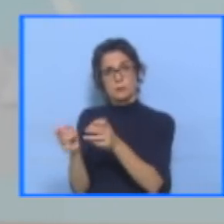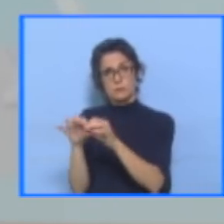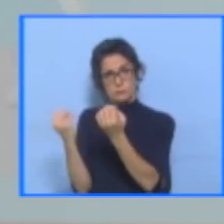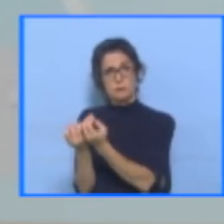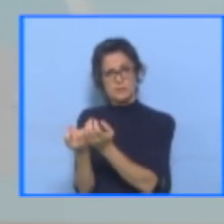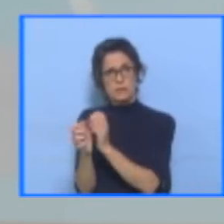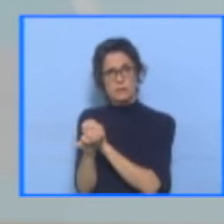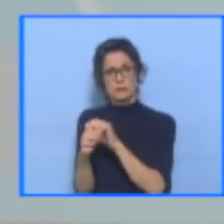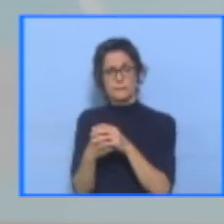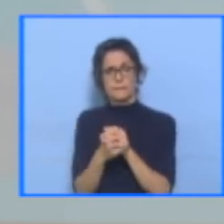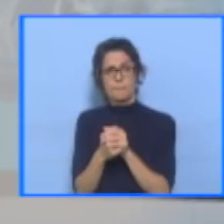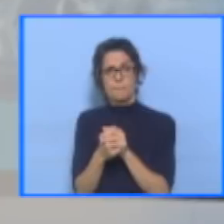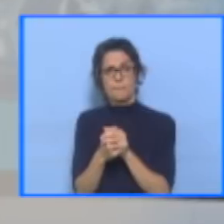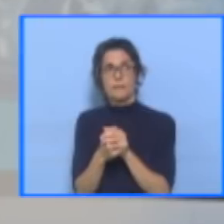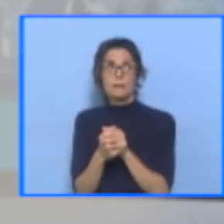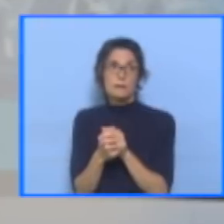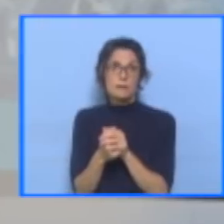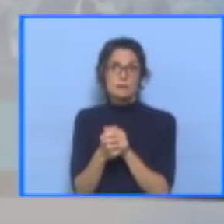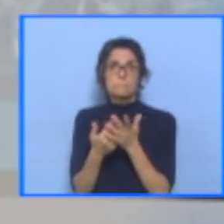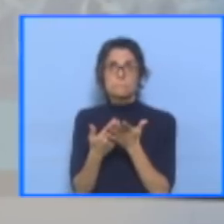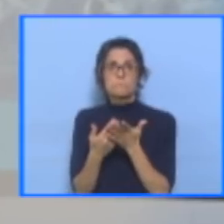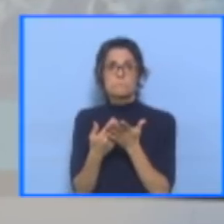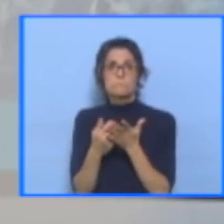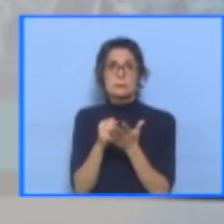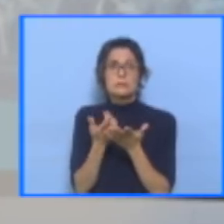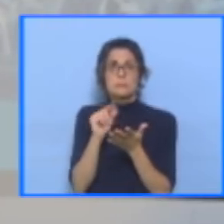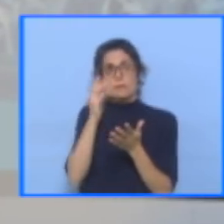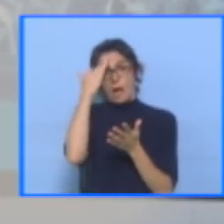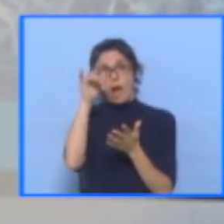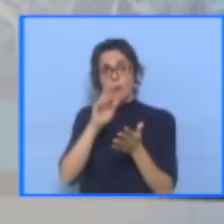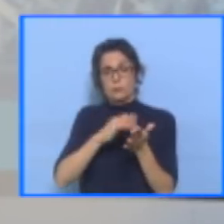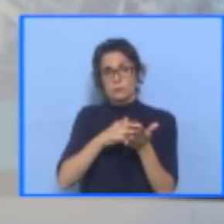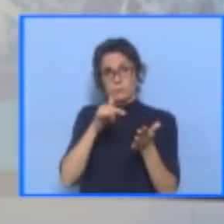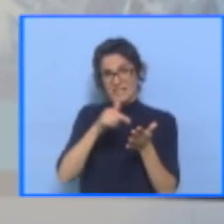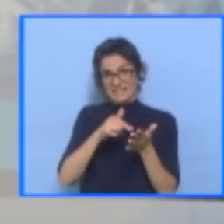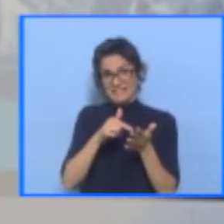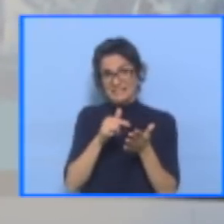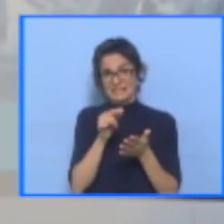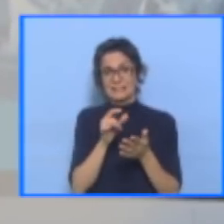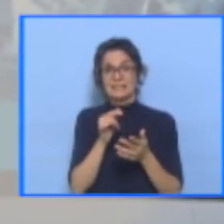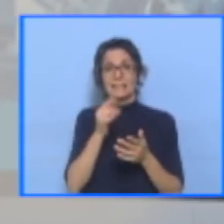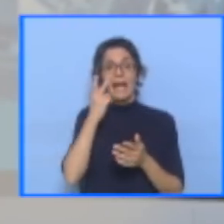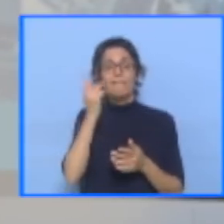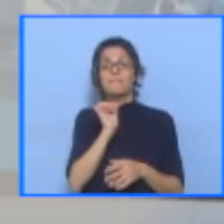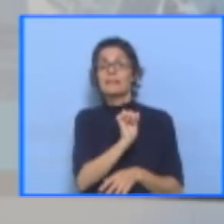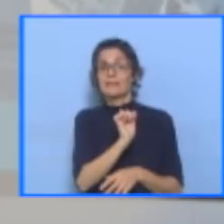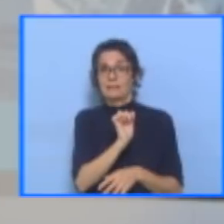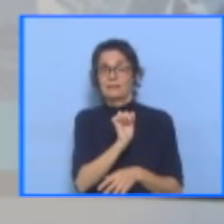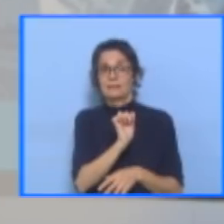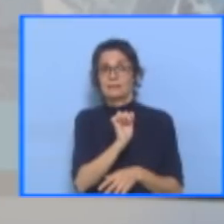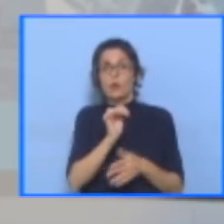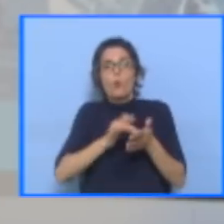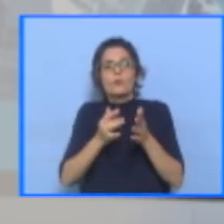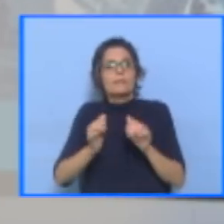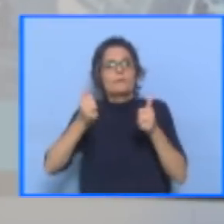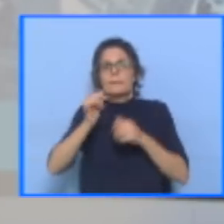sociedade? Não, completamente. Aliás, mais até do que o livro, talvez a utopia, é a própria vida de Tomás Moro. O seu grande livro é a sua vida,